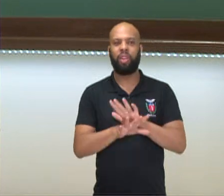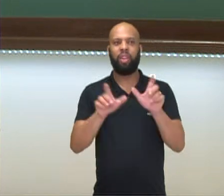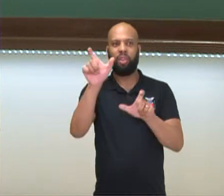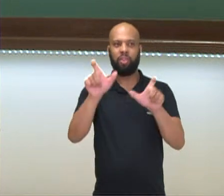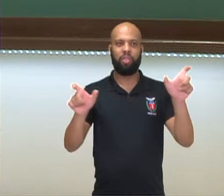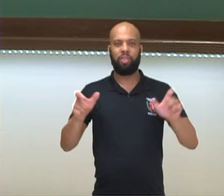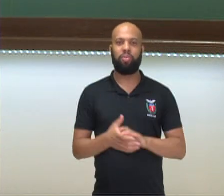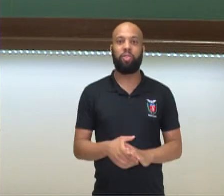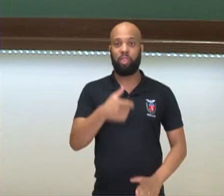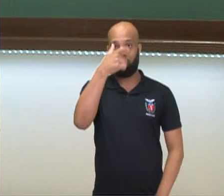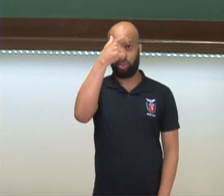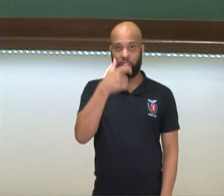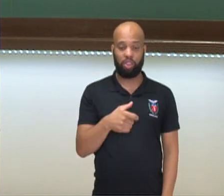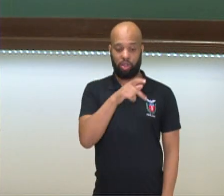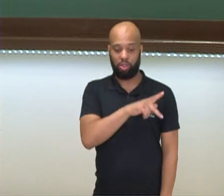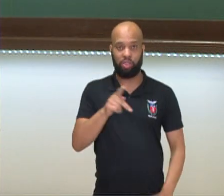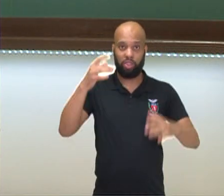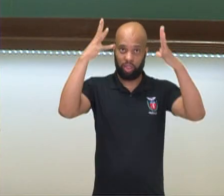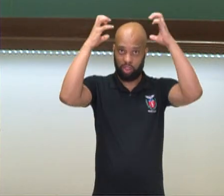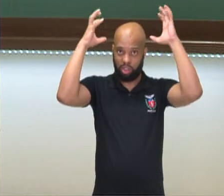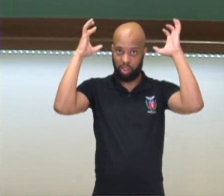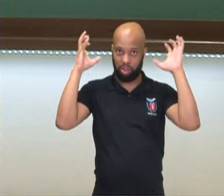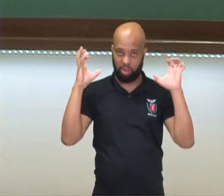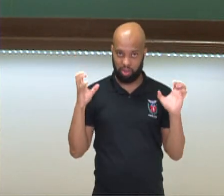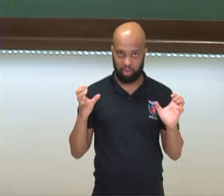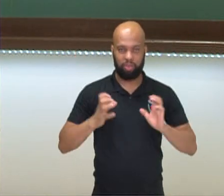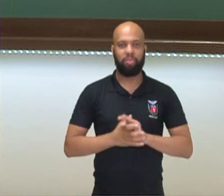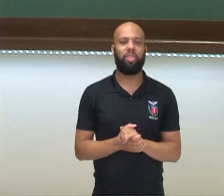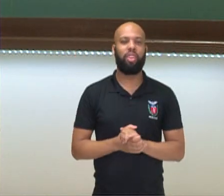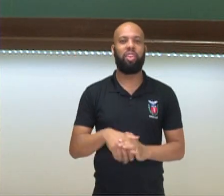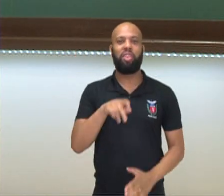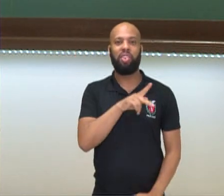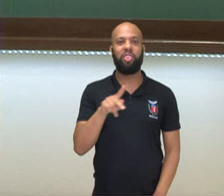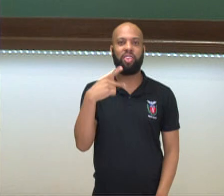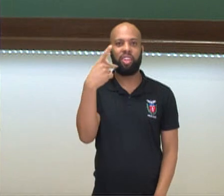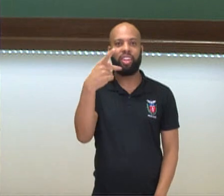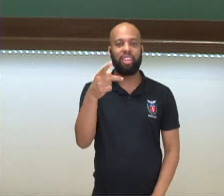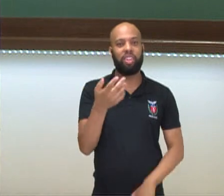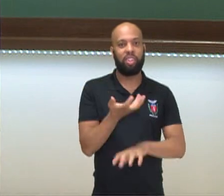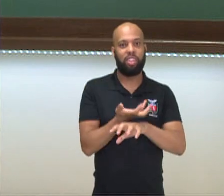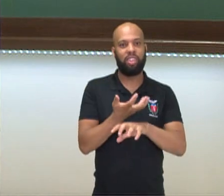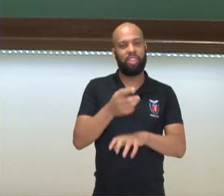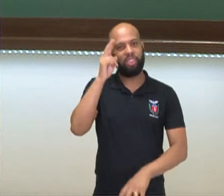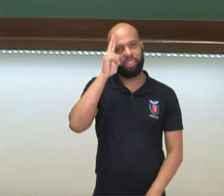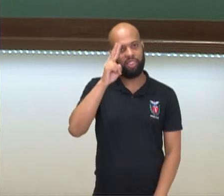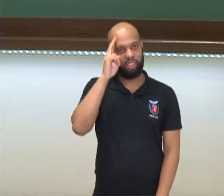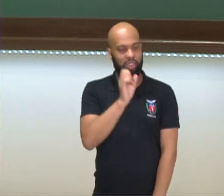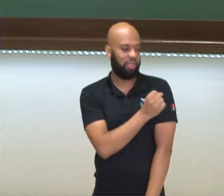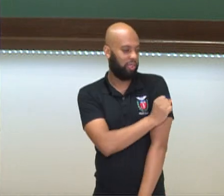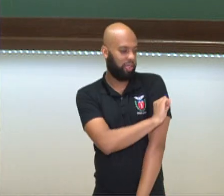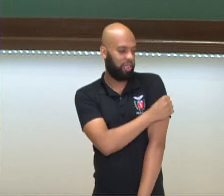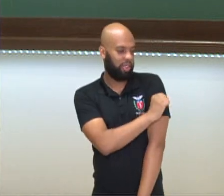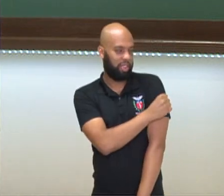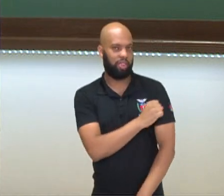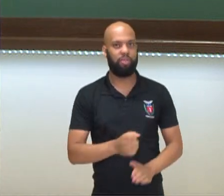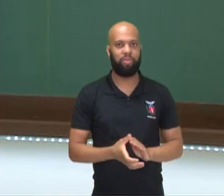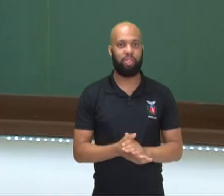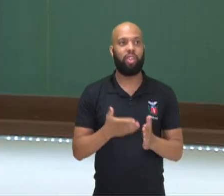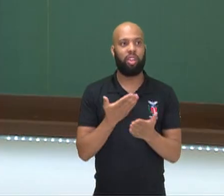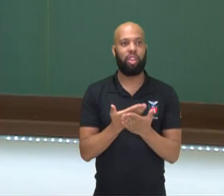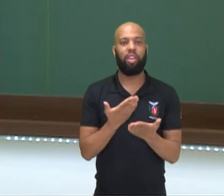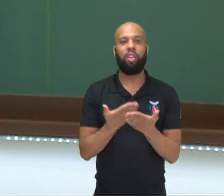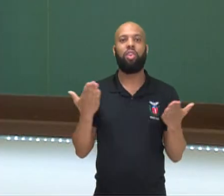Oi, pessoal! Eu sou a professora Bárbara Furquim, a professora de vocês de História do 8º ano.